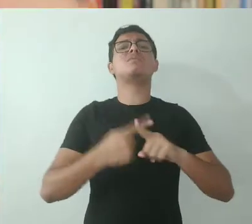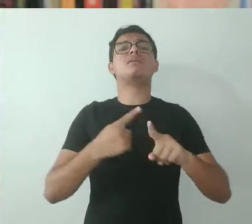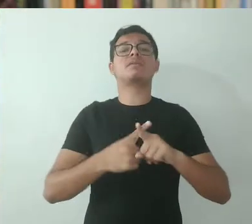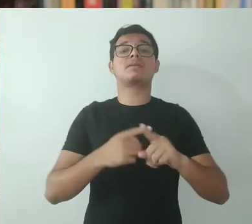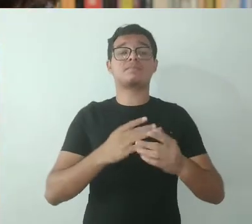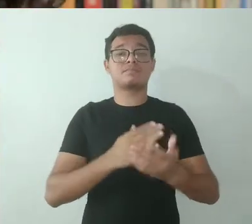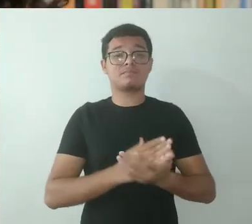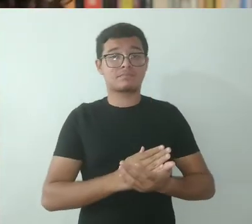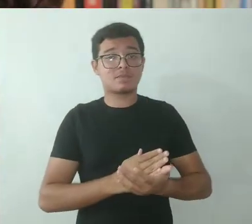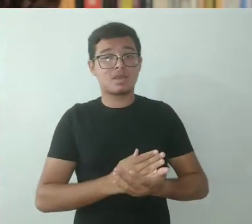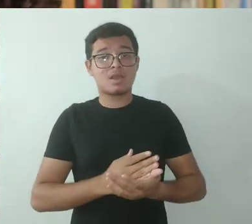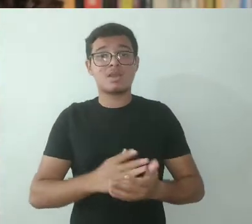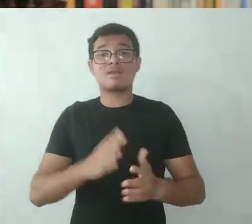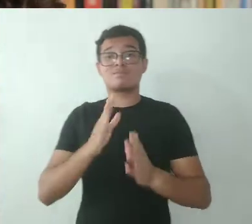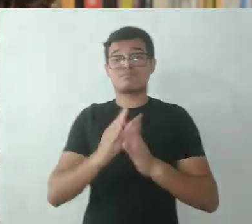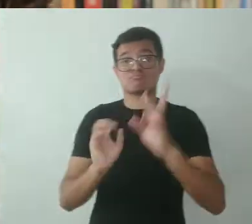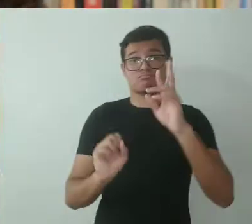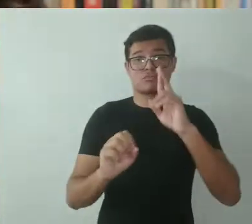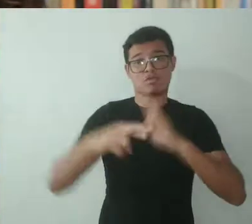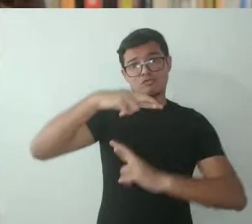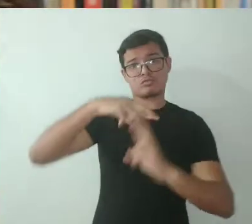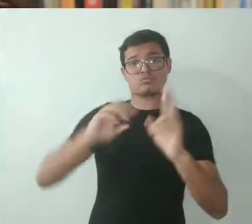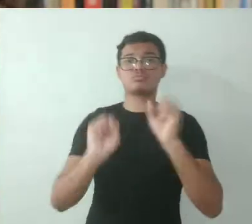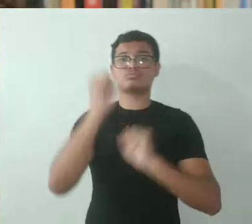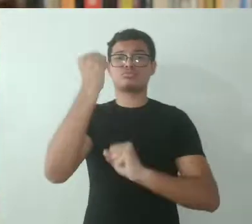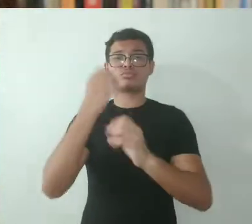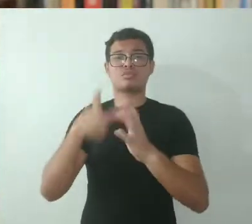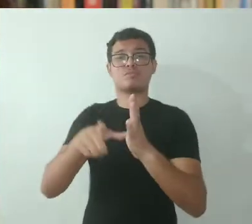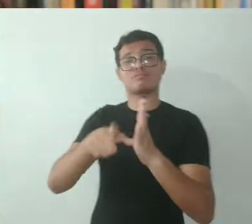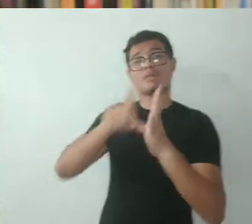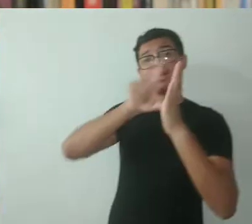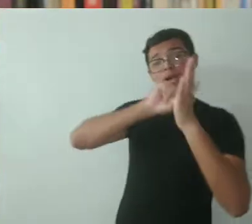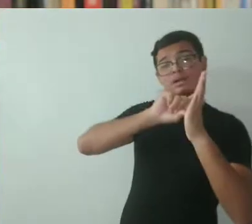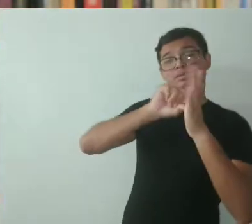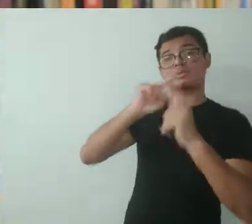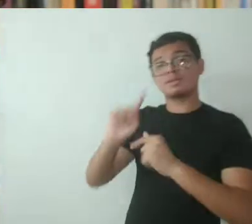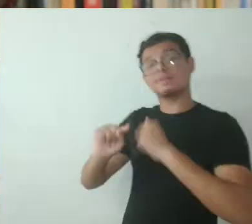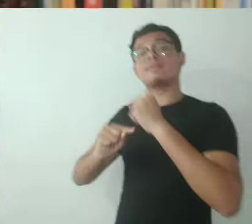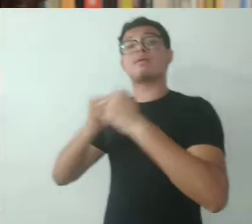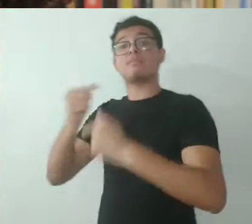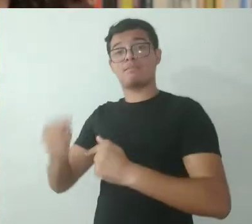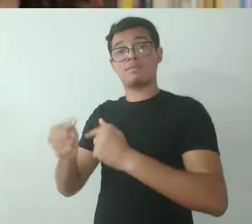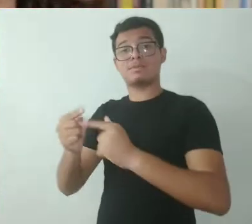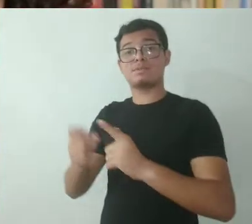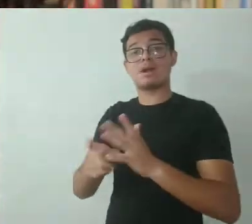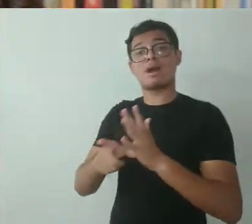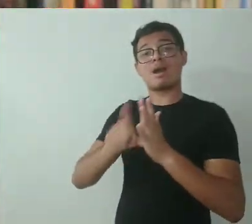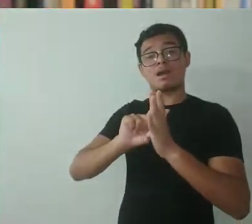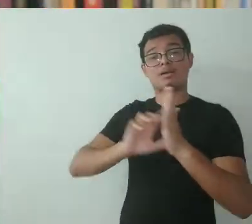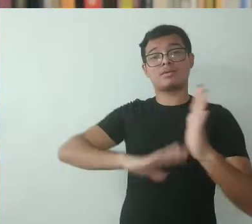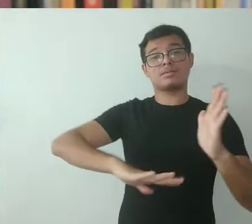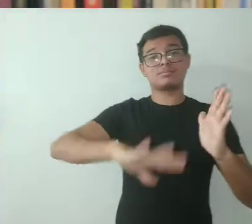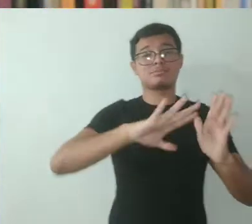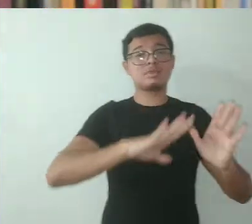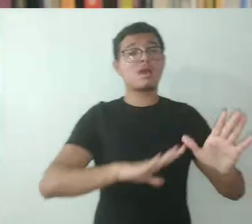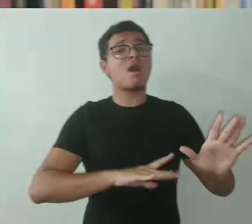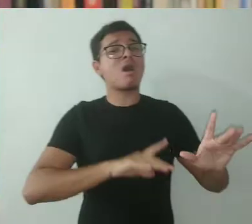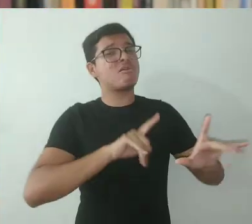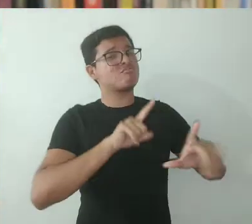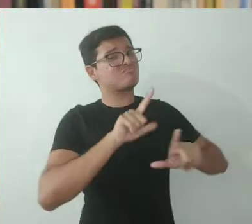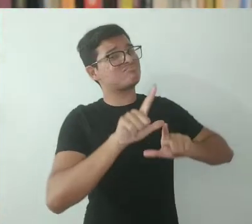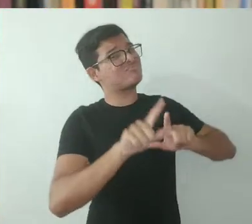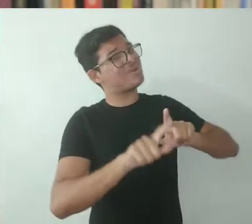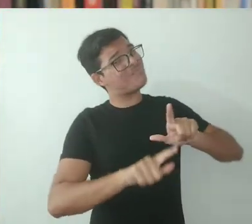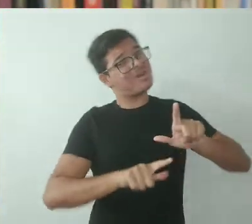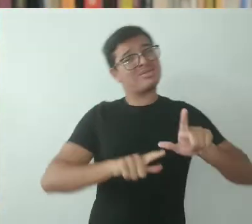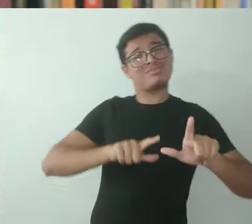que é antes da Revolução Industrial e depois da Revolução Industrial. Antes da Revolução Industrial, a gente tinha um